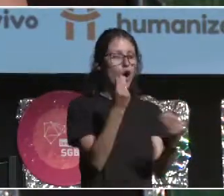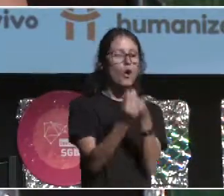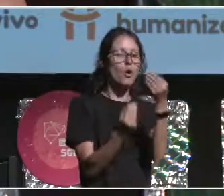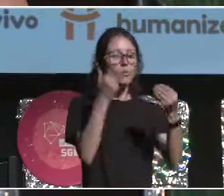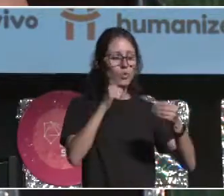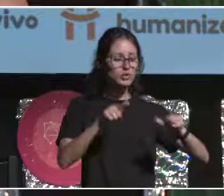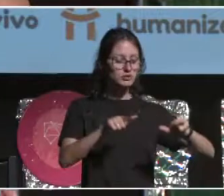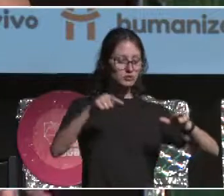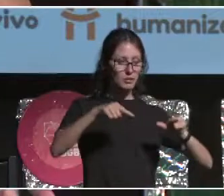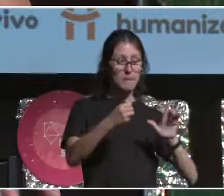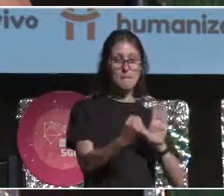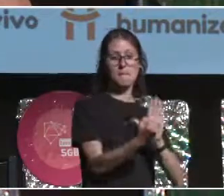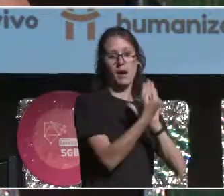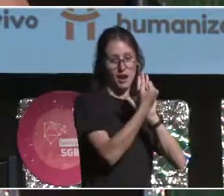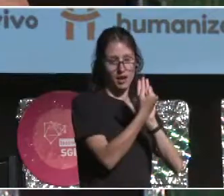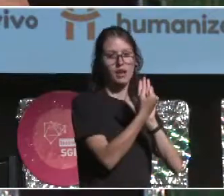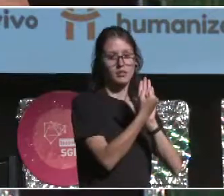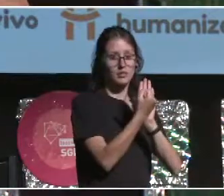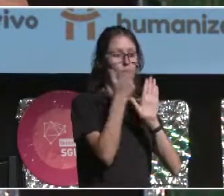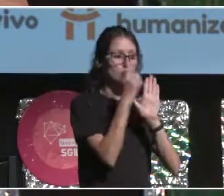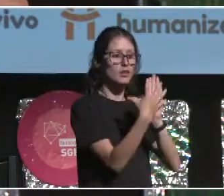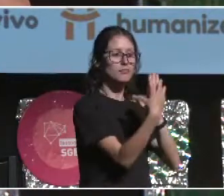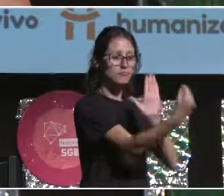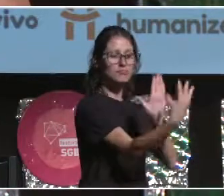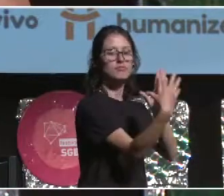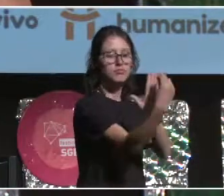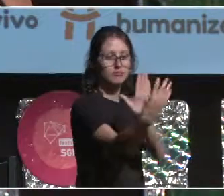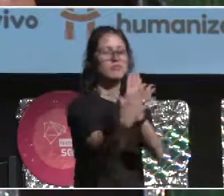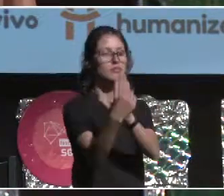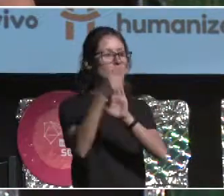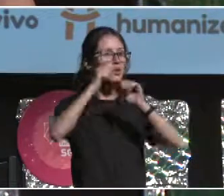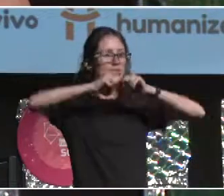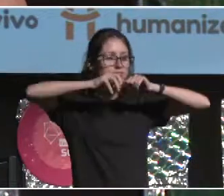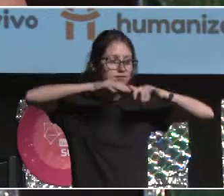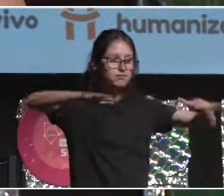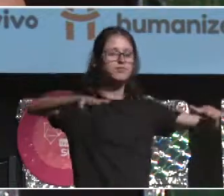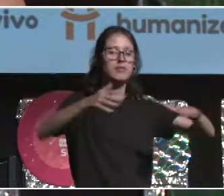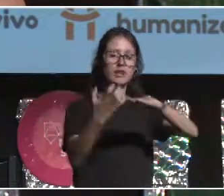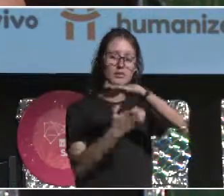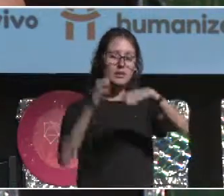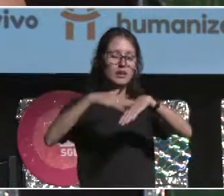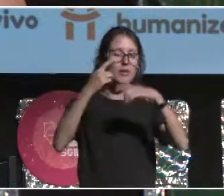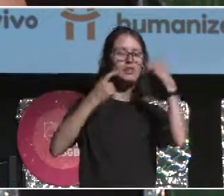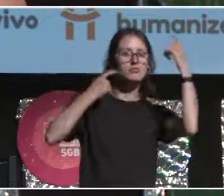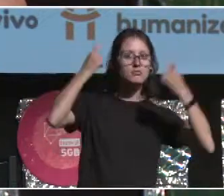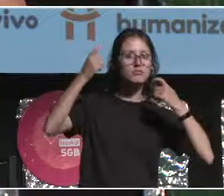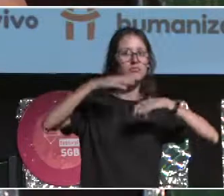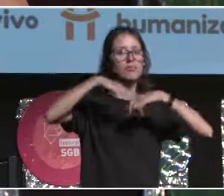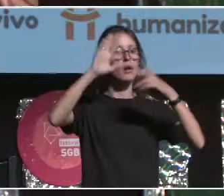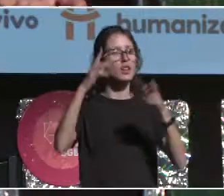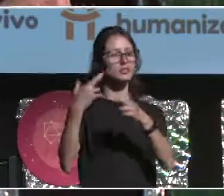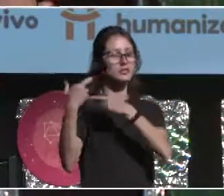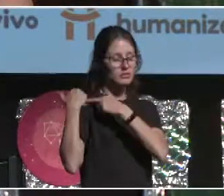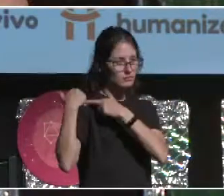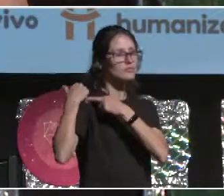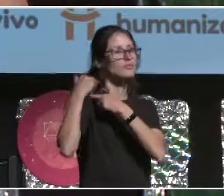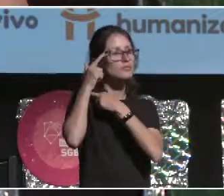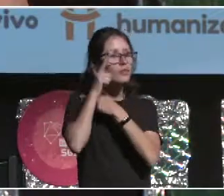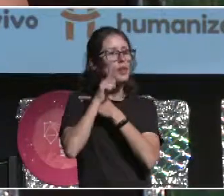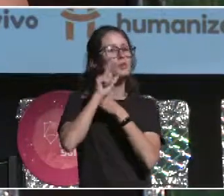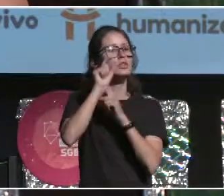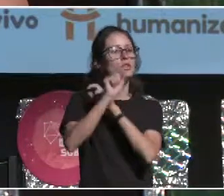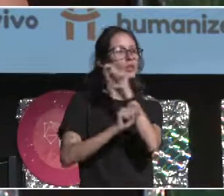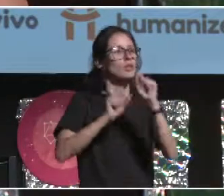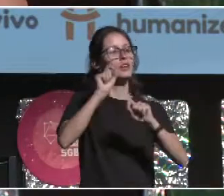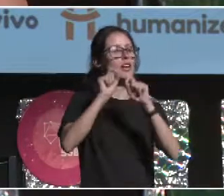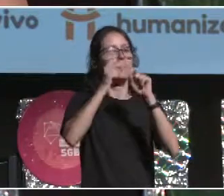B, empresas com propósito de gerar impacto positivo, empresas mais responsáveis, empresas mais transparentes, medindo e reportando o seu